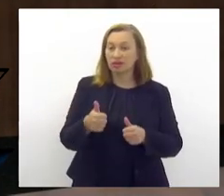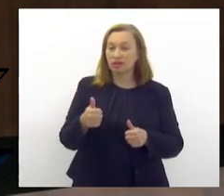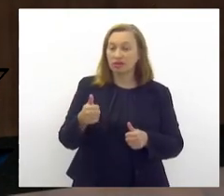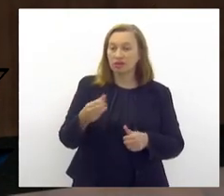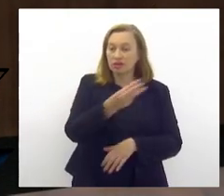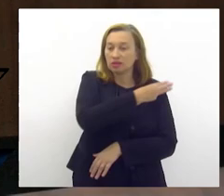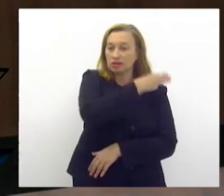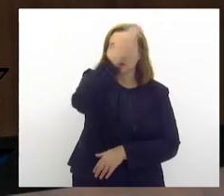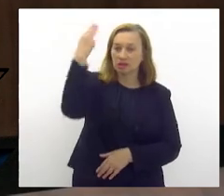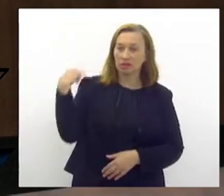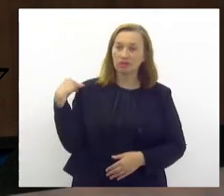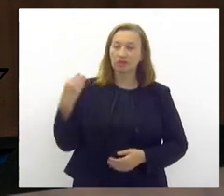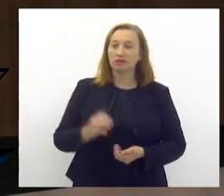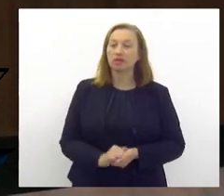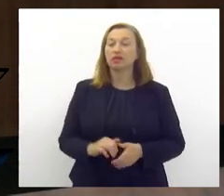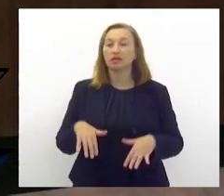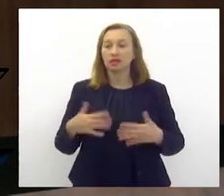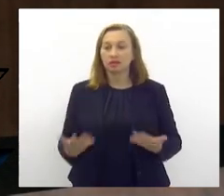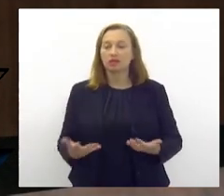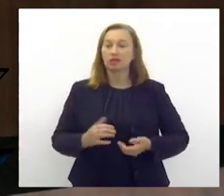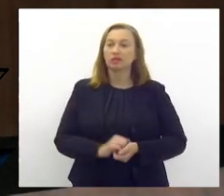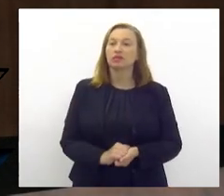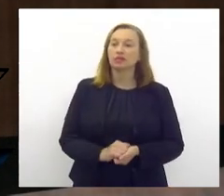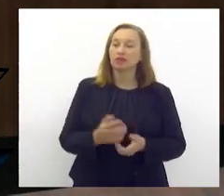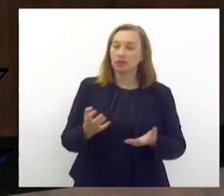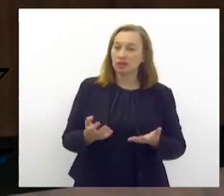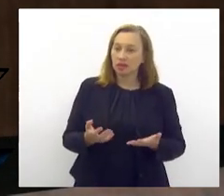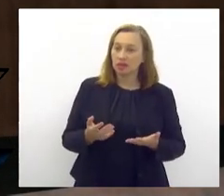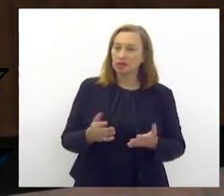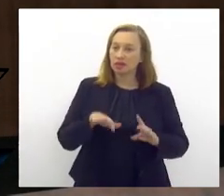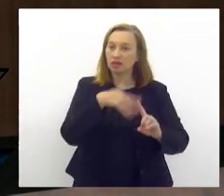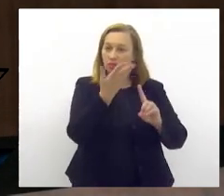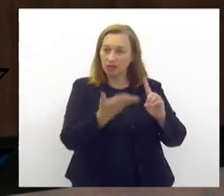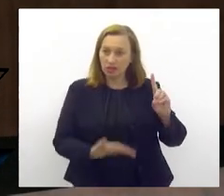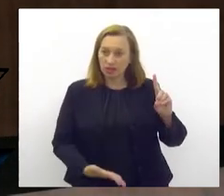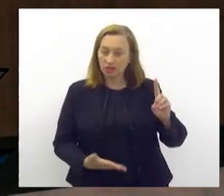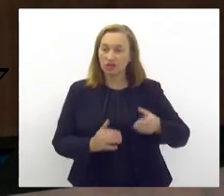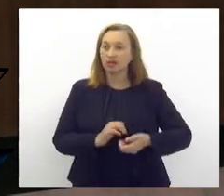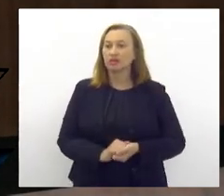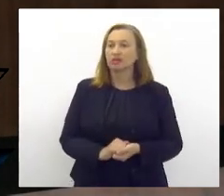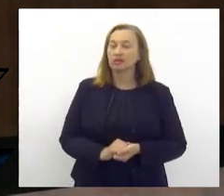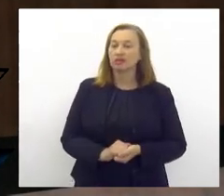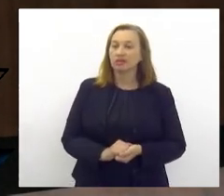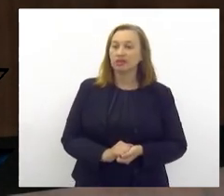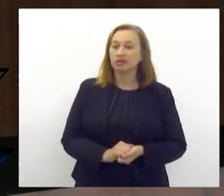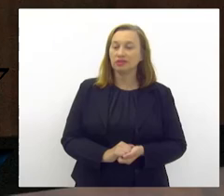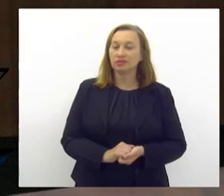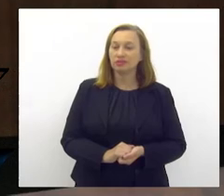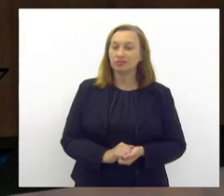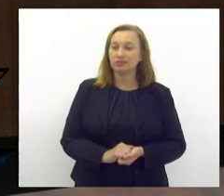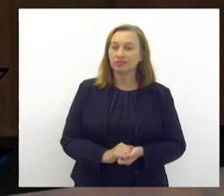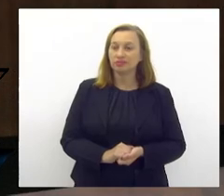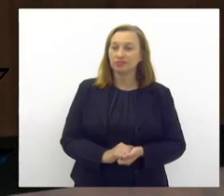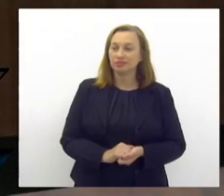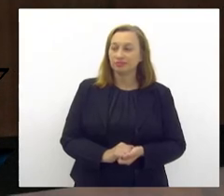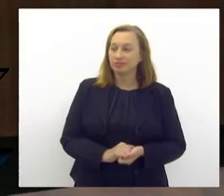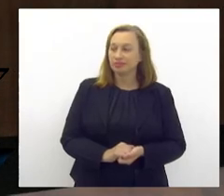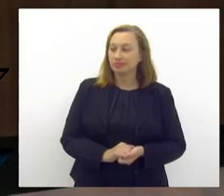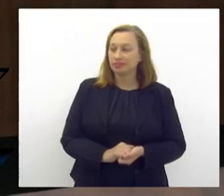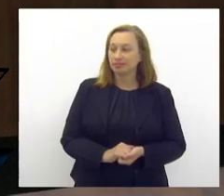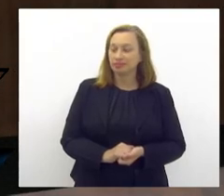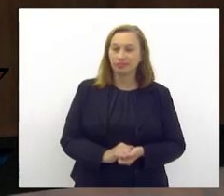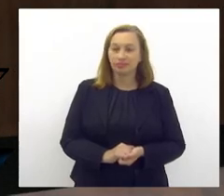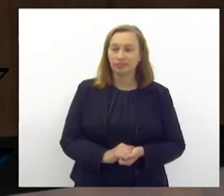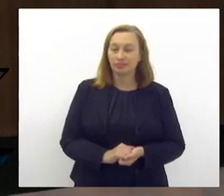da Aparecida. Então, queria aqui render homenagens à nossa padroeira